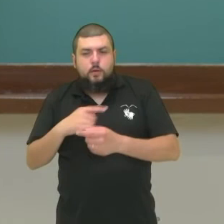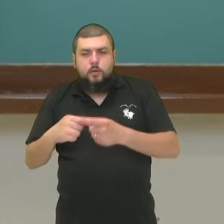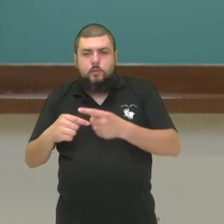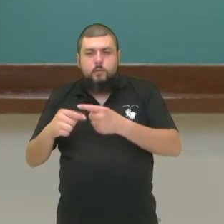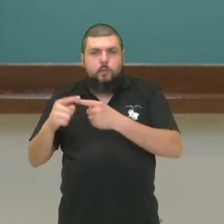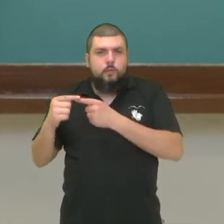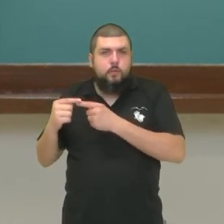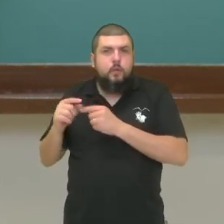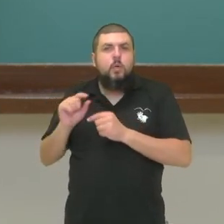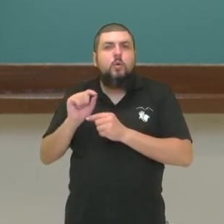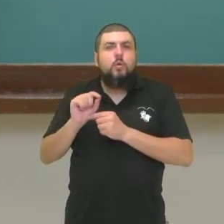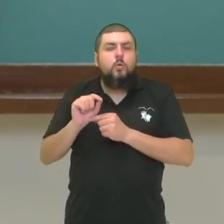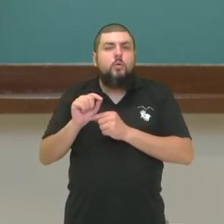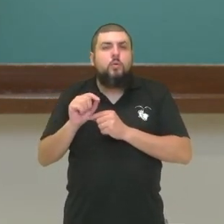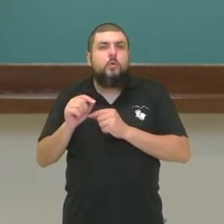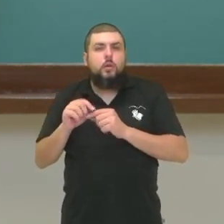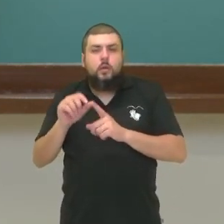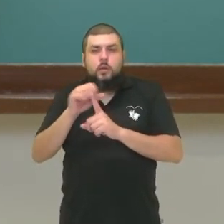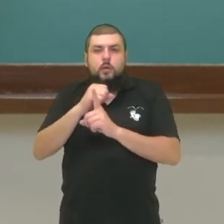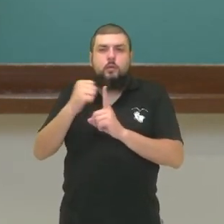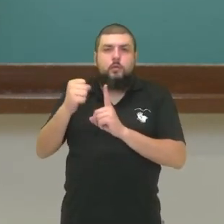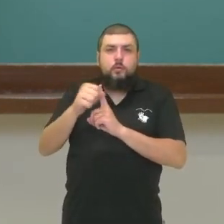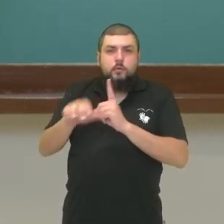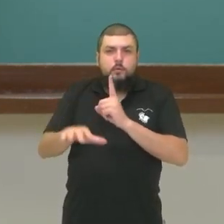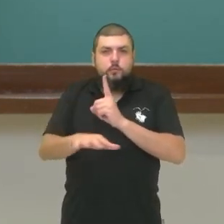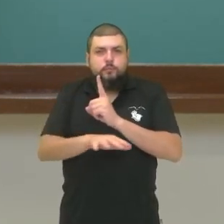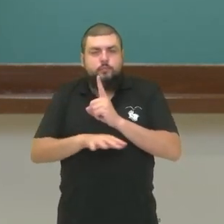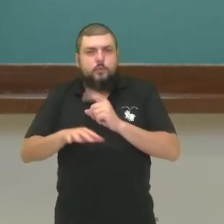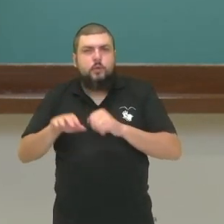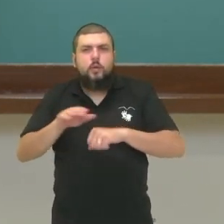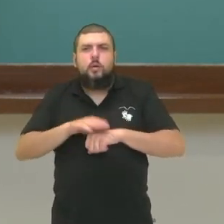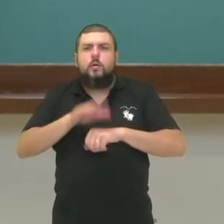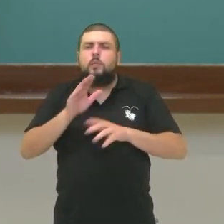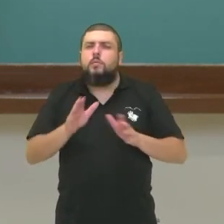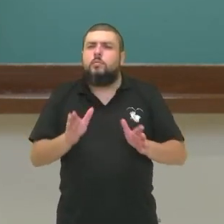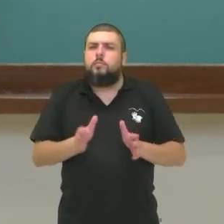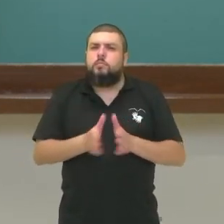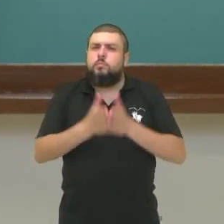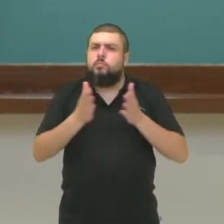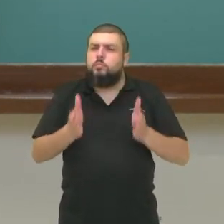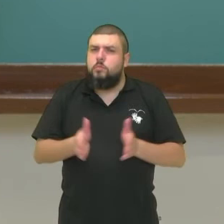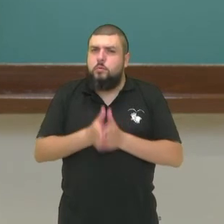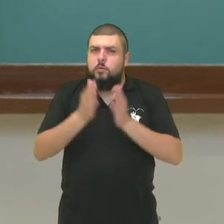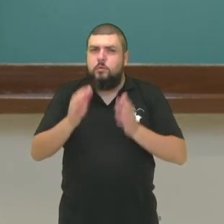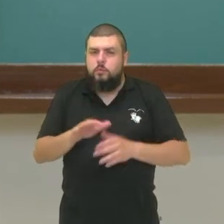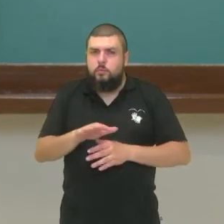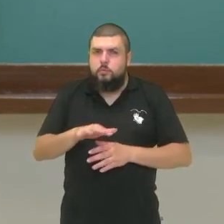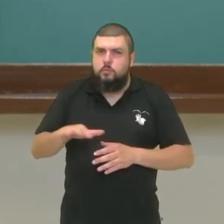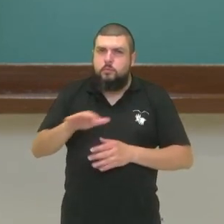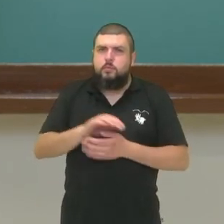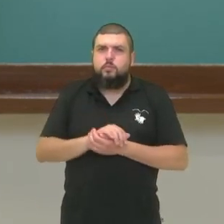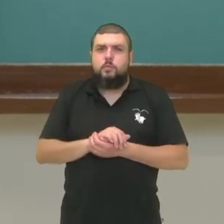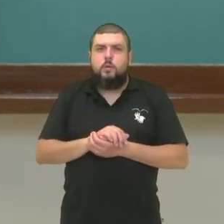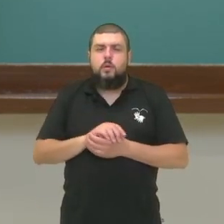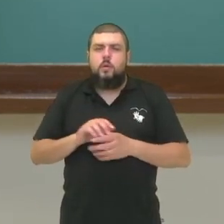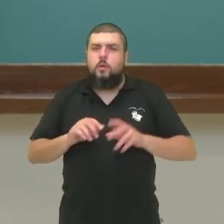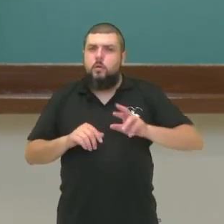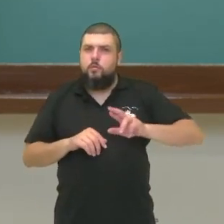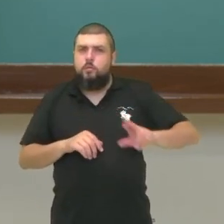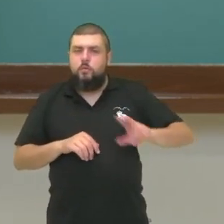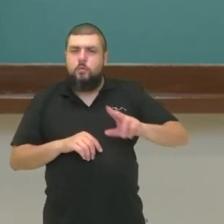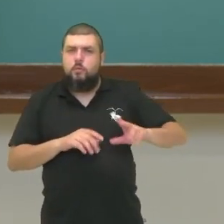em camadas da sociedade mais pobres, em bairros mais pobres da cidade, não